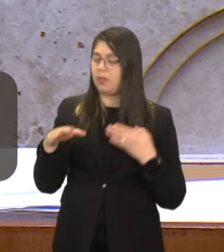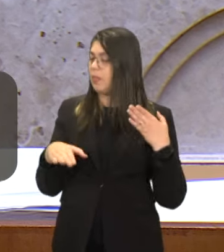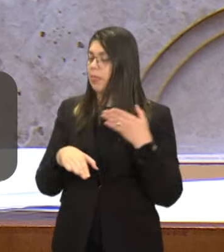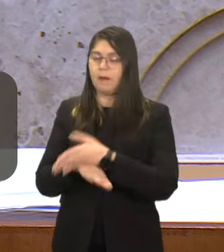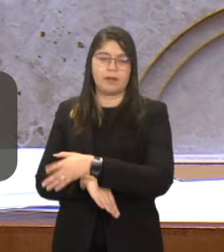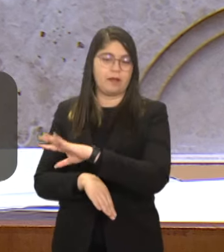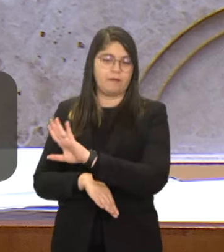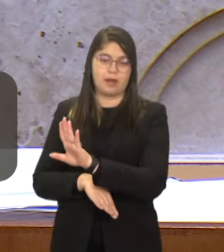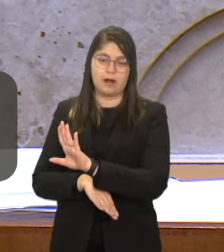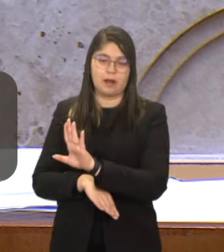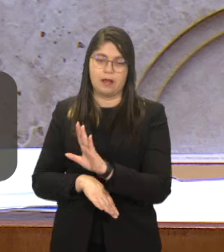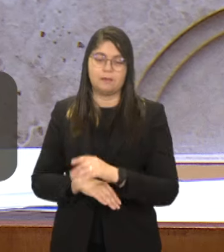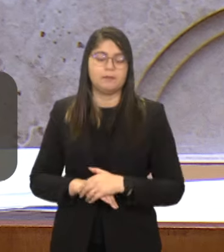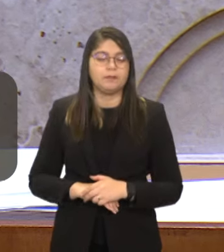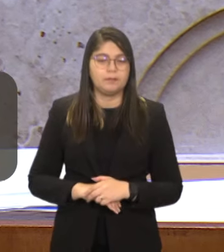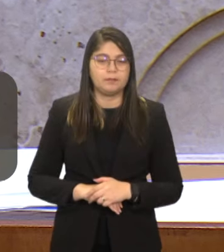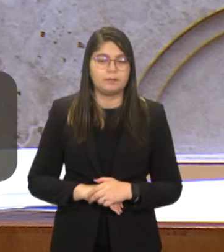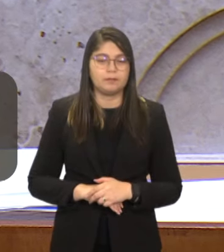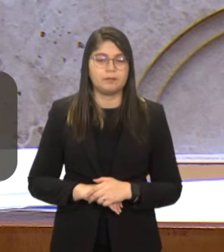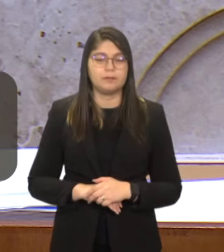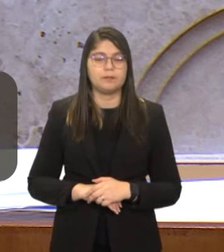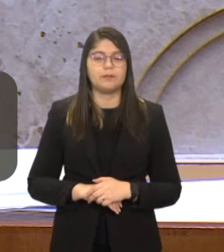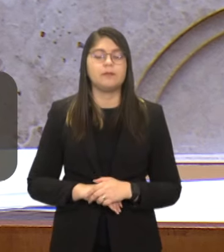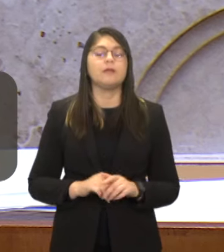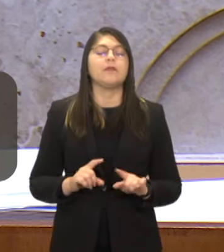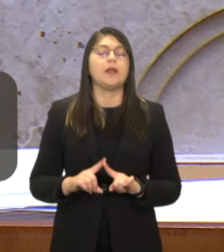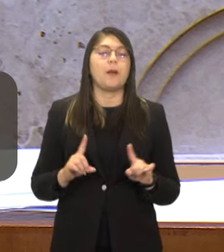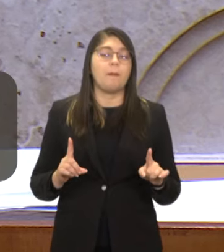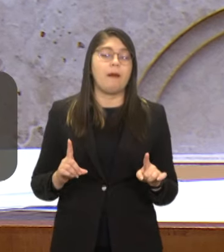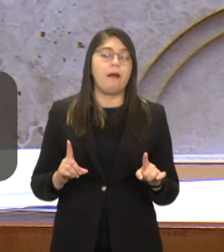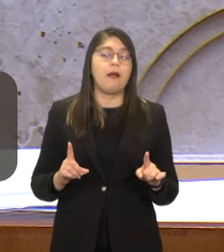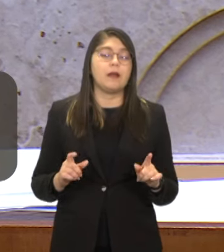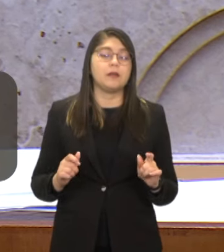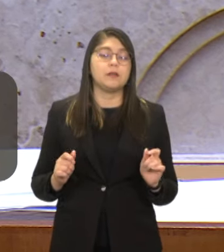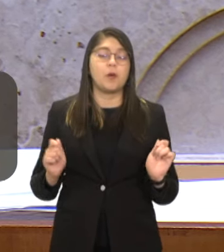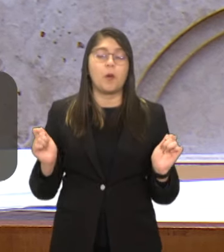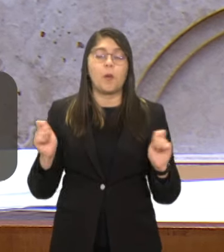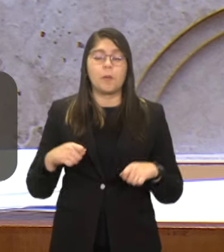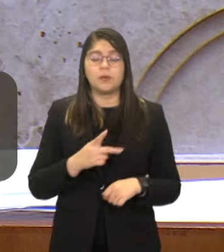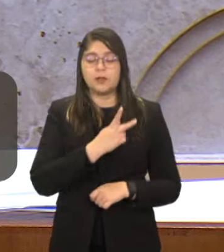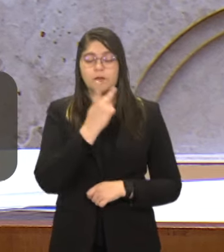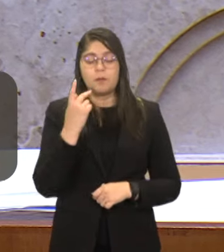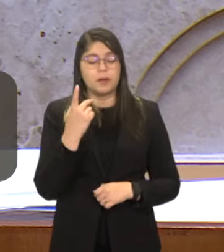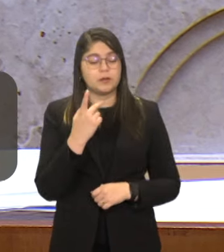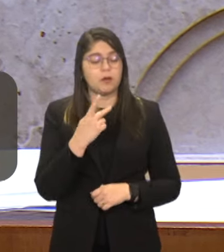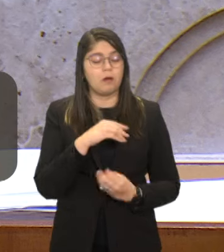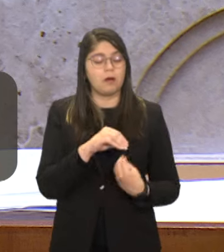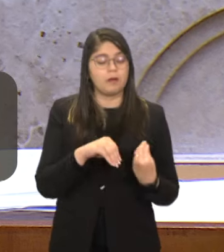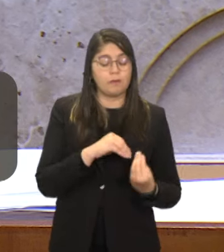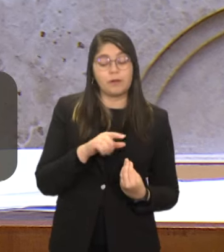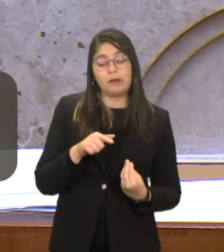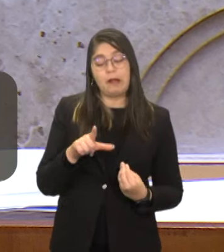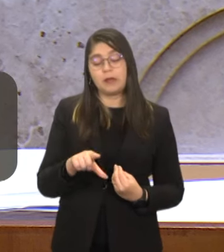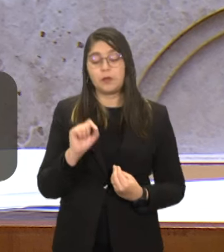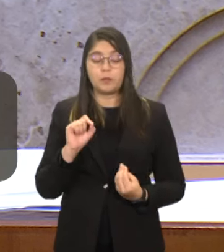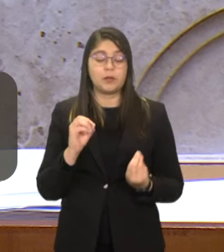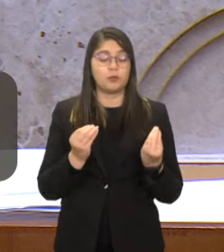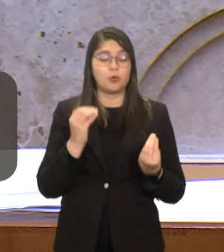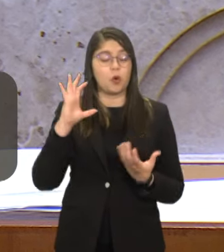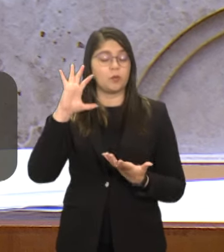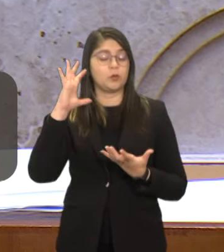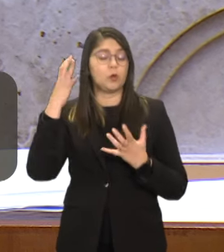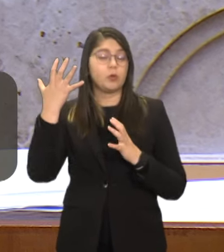haveria extrajudicialidade na nossa decisão, mas oferece às partes envolvidas a opção de solucionarem a